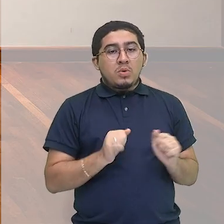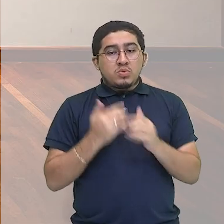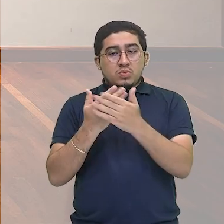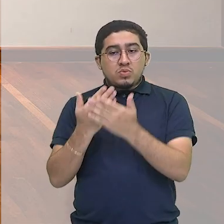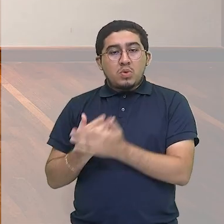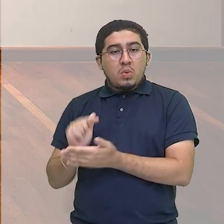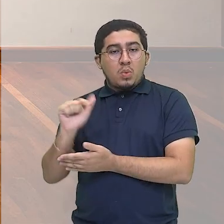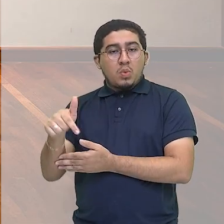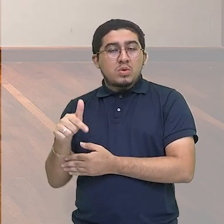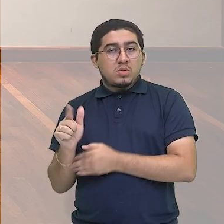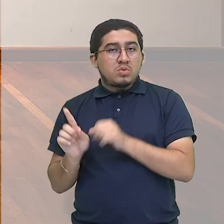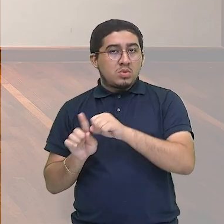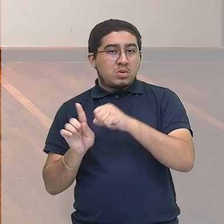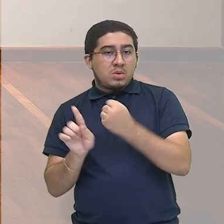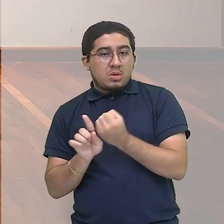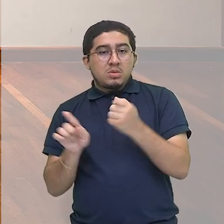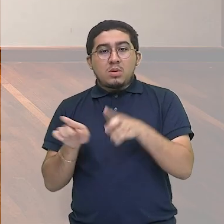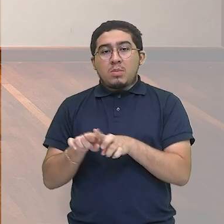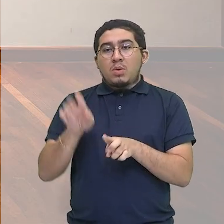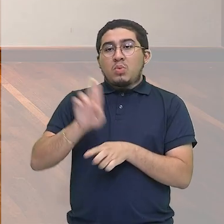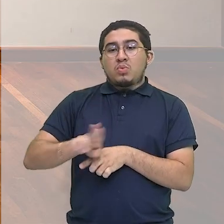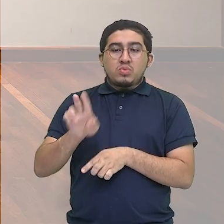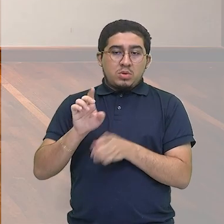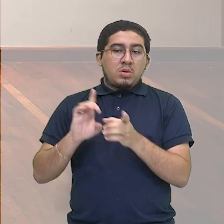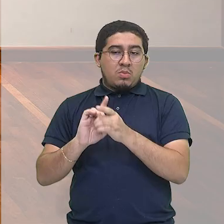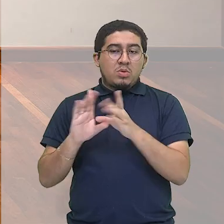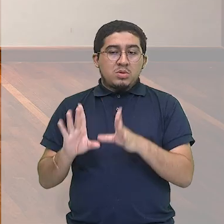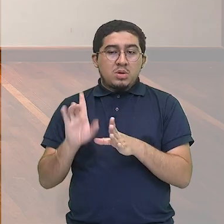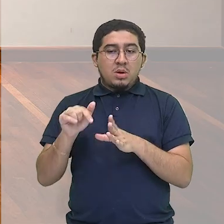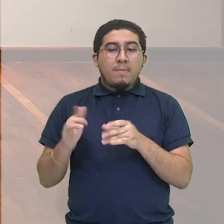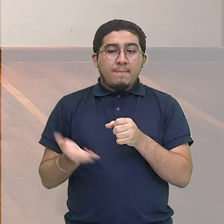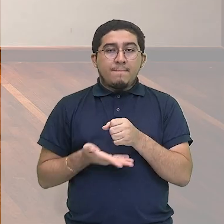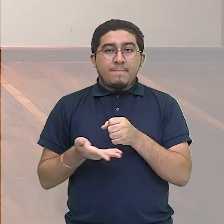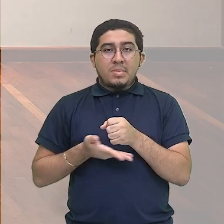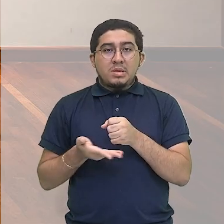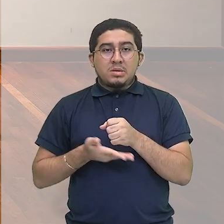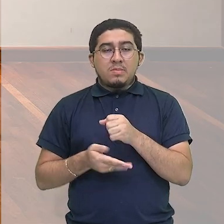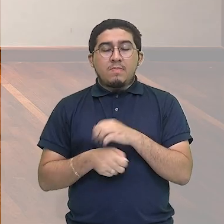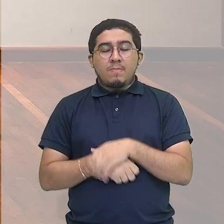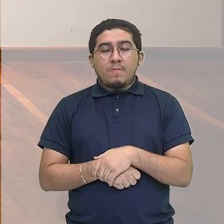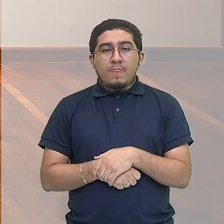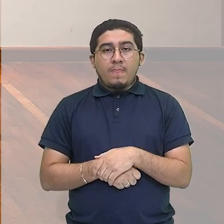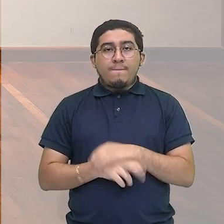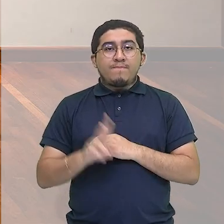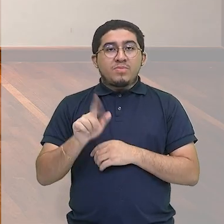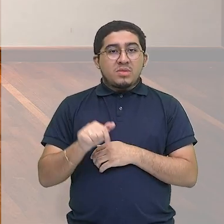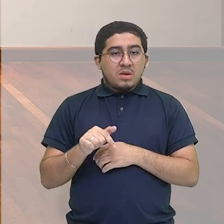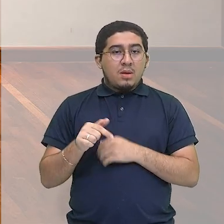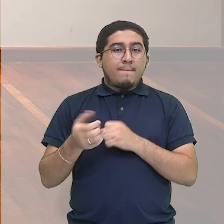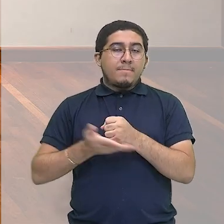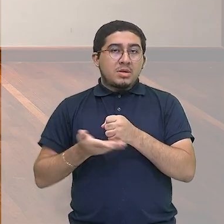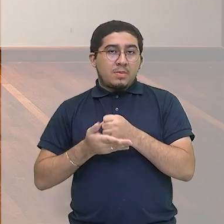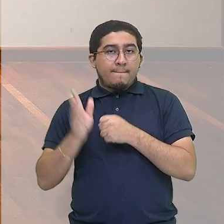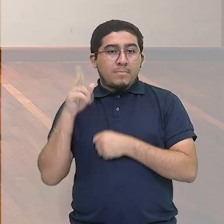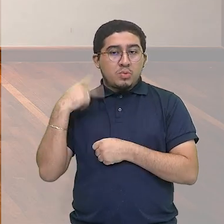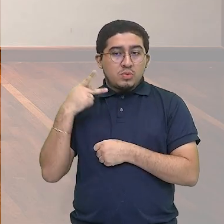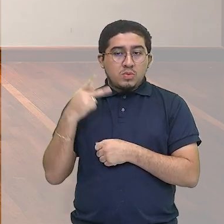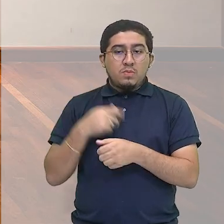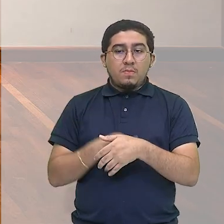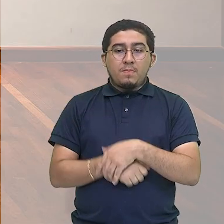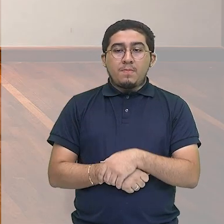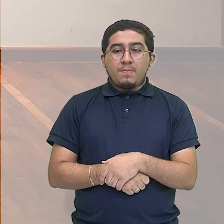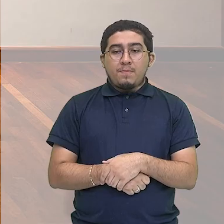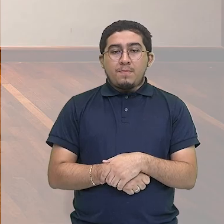também usam, né, têm a democracia como um regime político, um regime de poder,